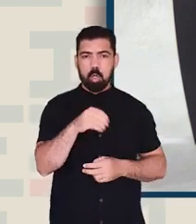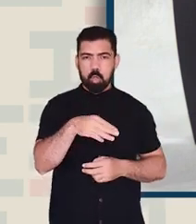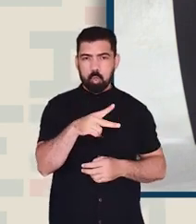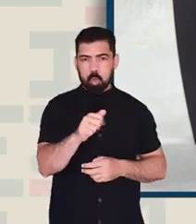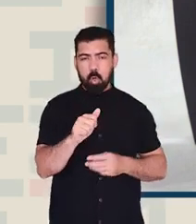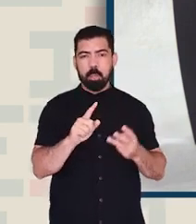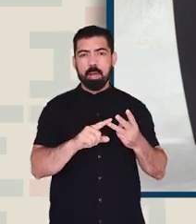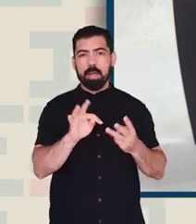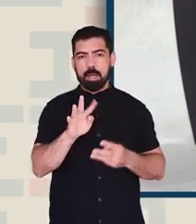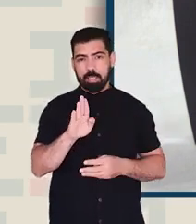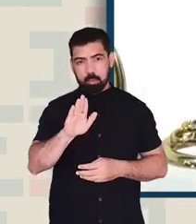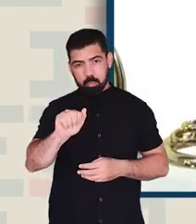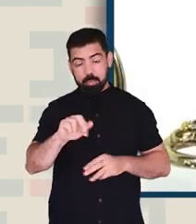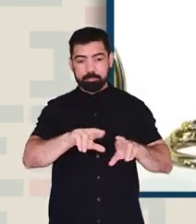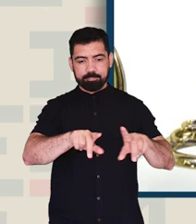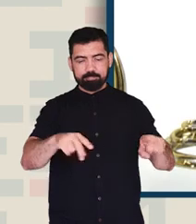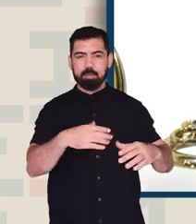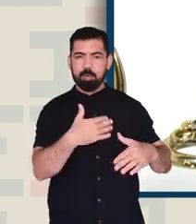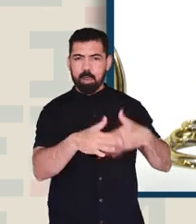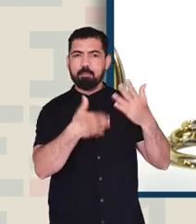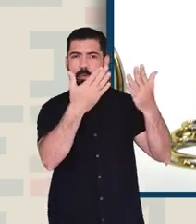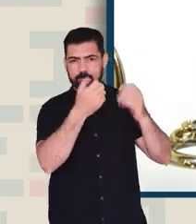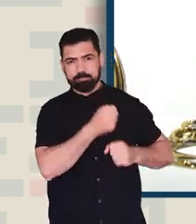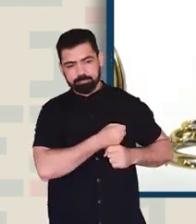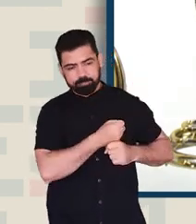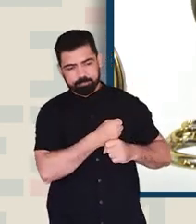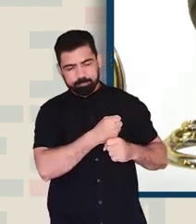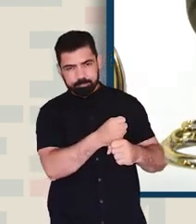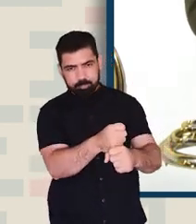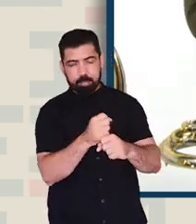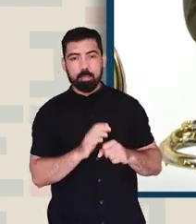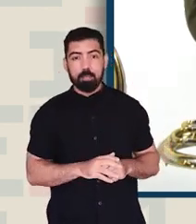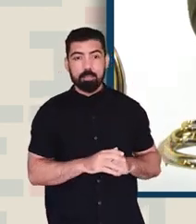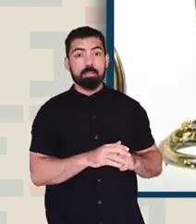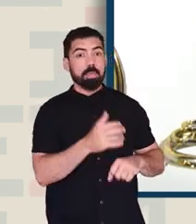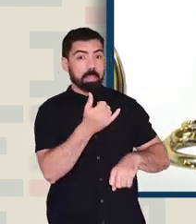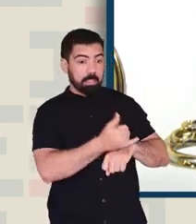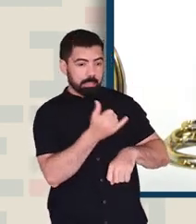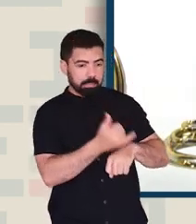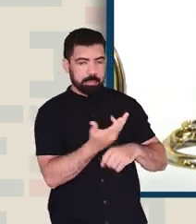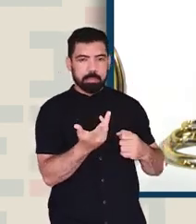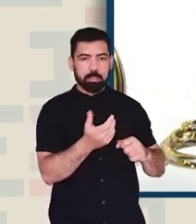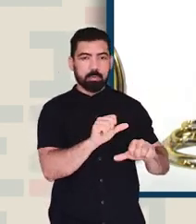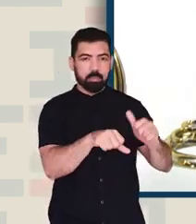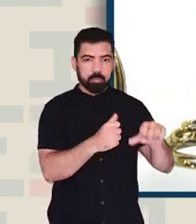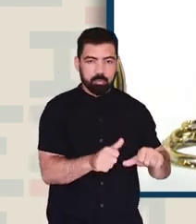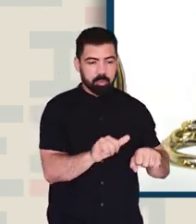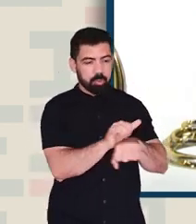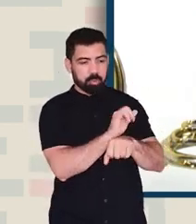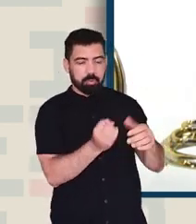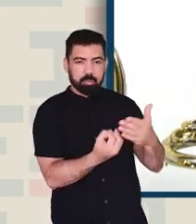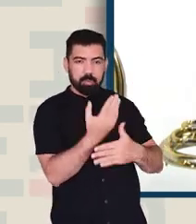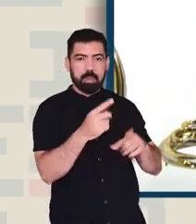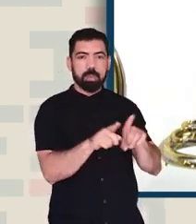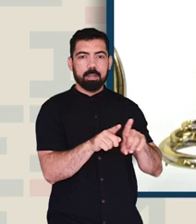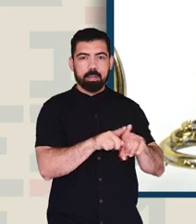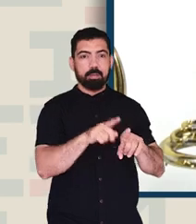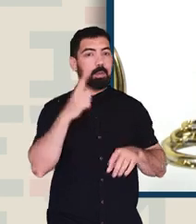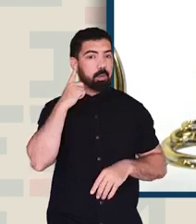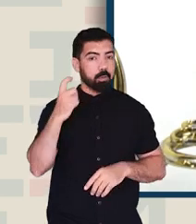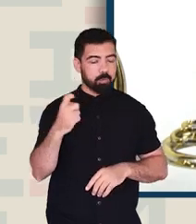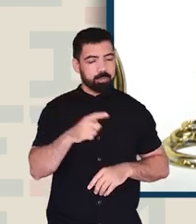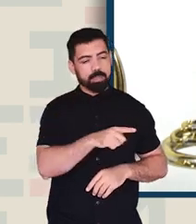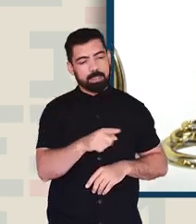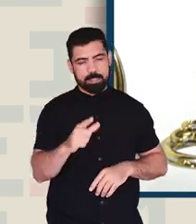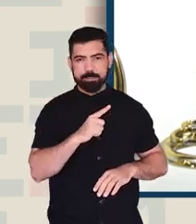dos séculos, passando por mudanças na forma, na técnica de construção e principalmente no som. Eles desempenharam